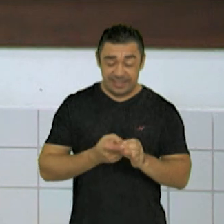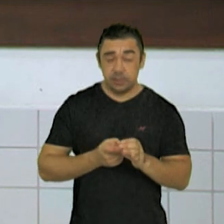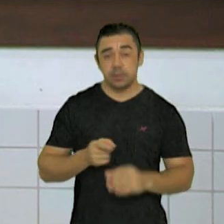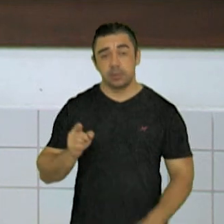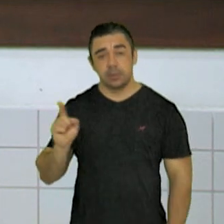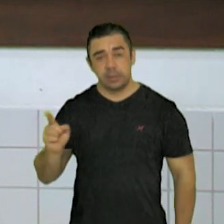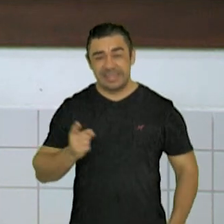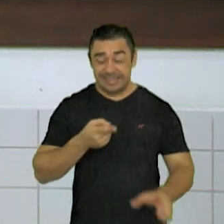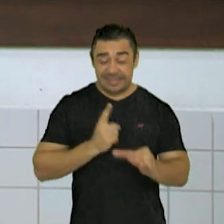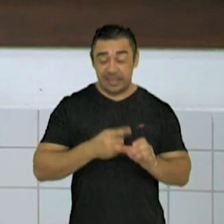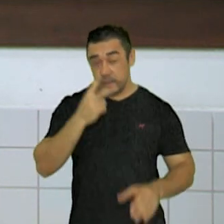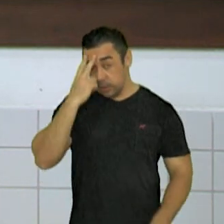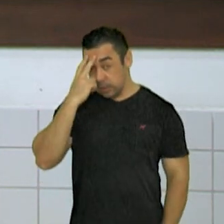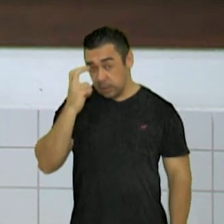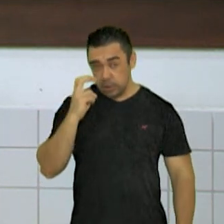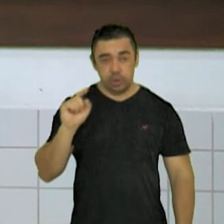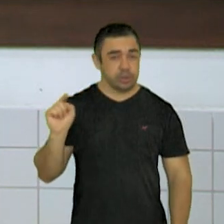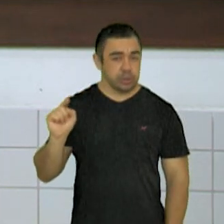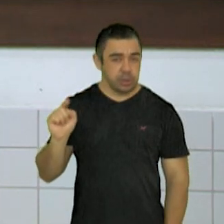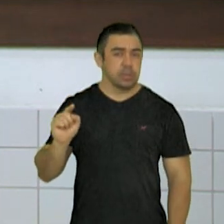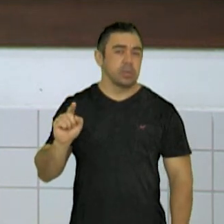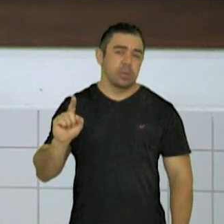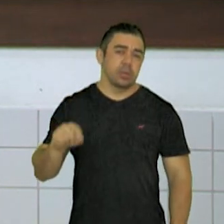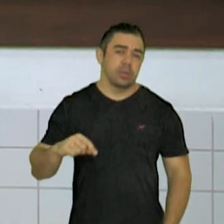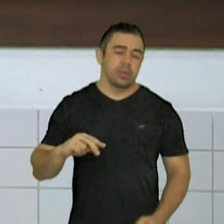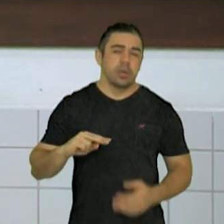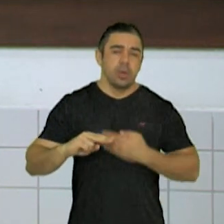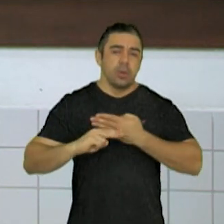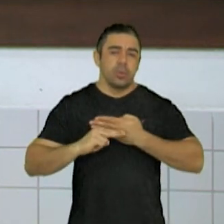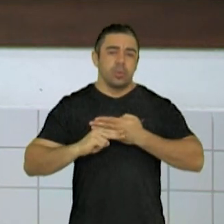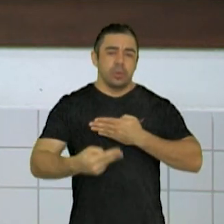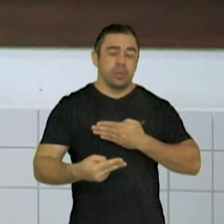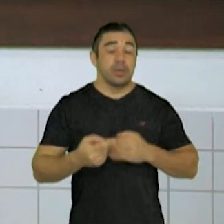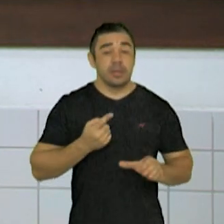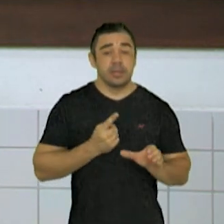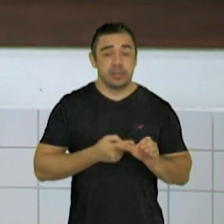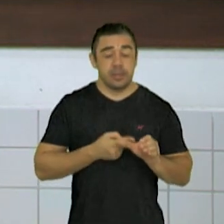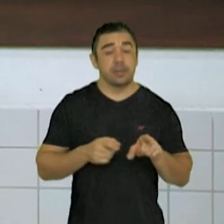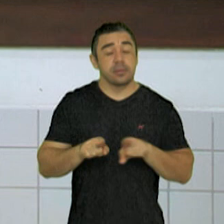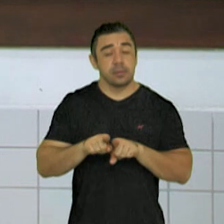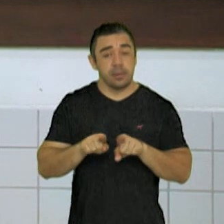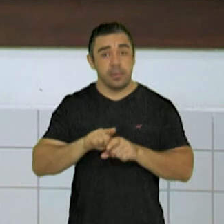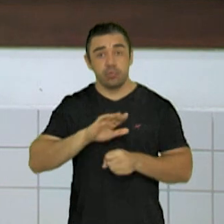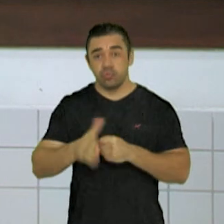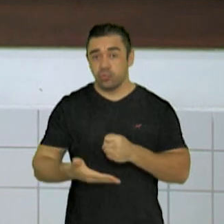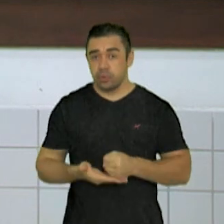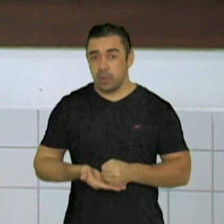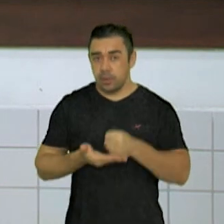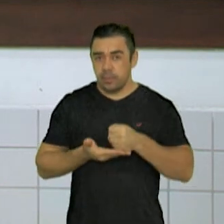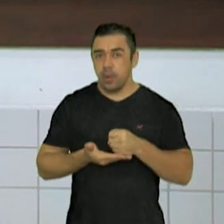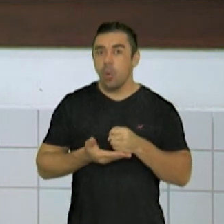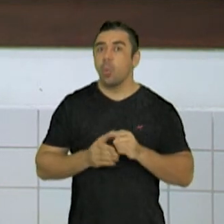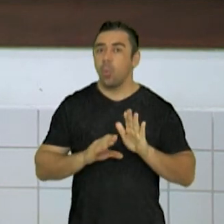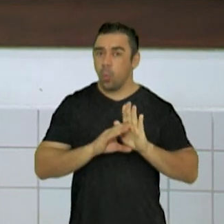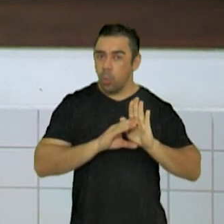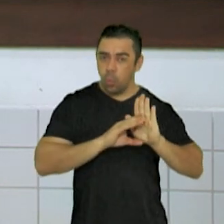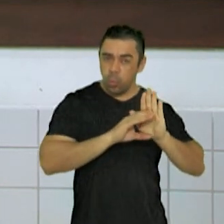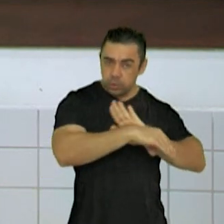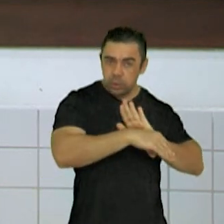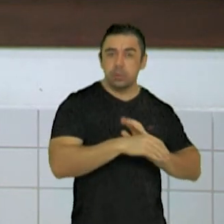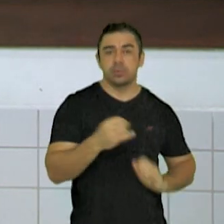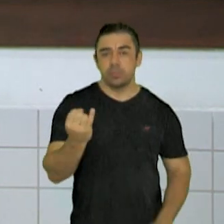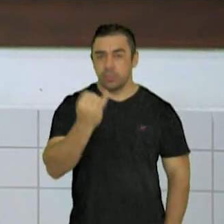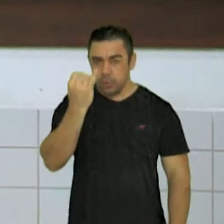cidades inteligentes, que por consequência também são cidades sustentáveis. Acho que esses dois conceitos aí, eles